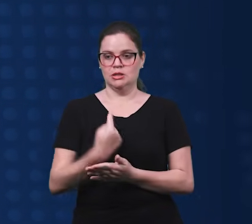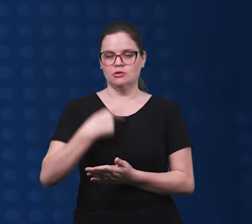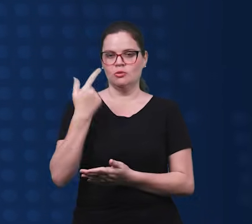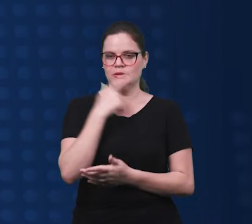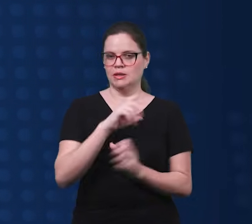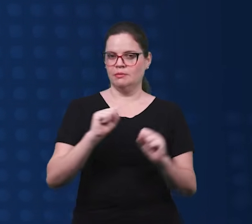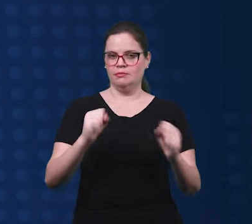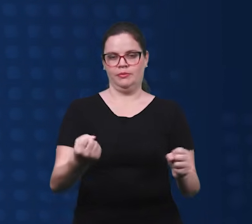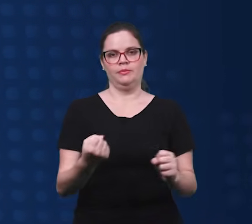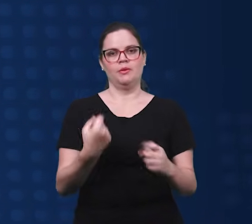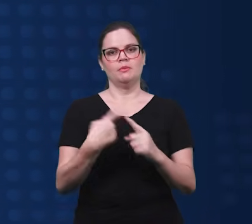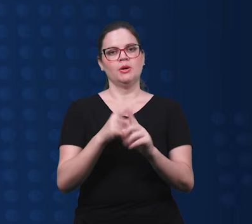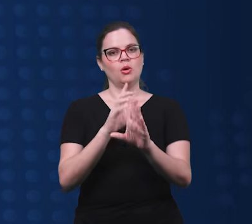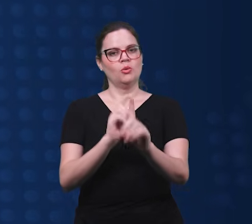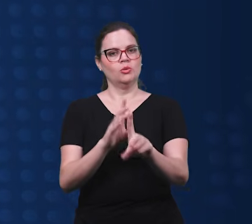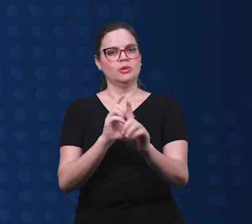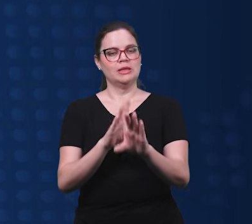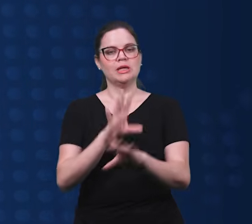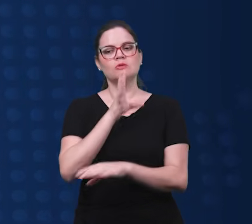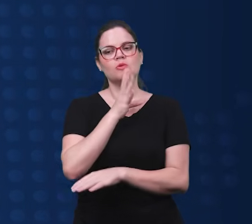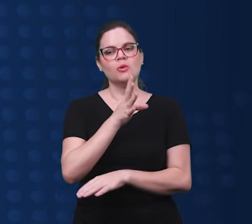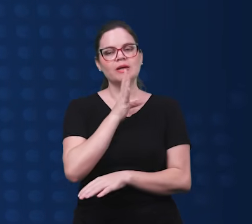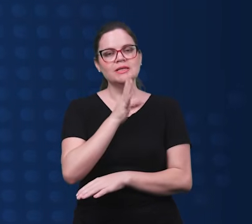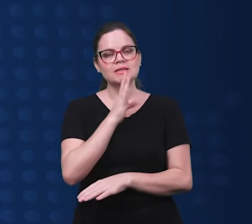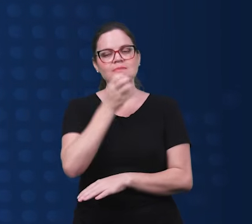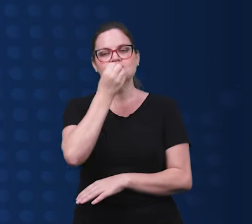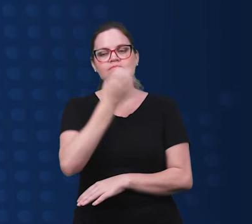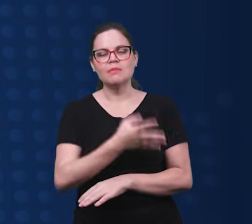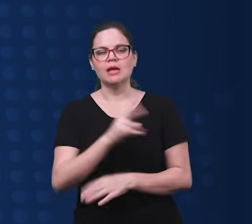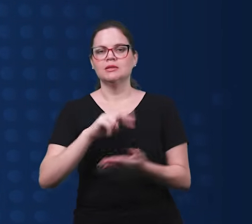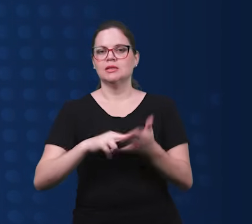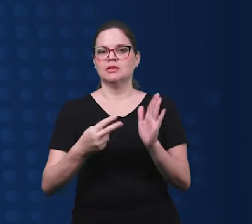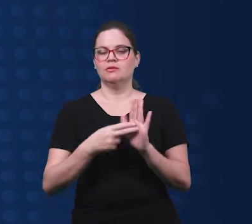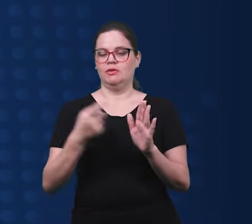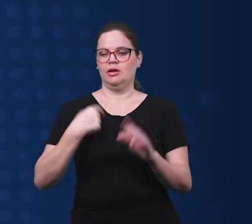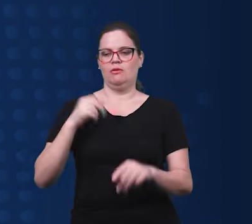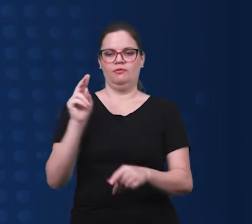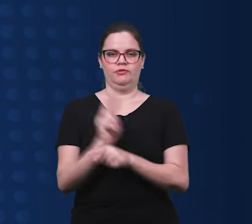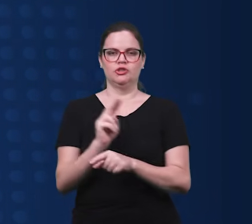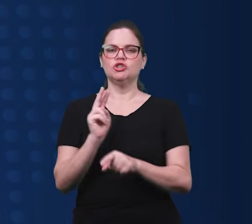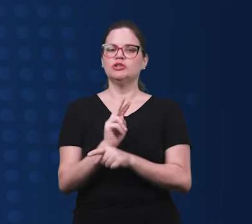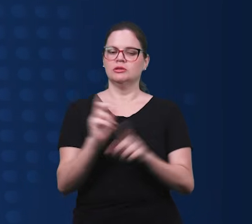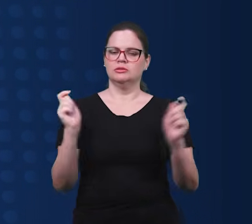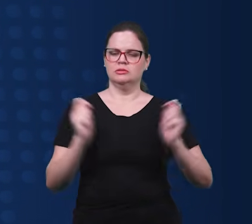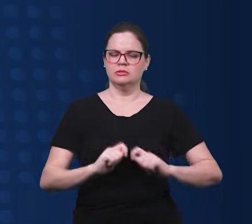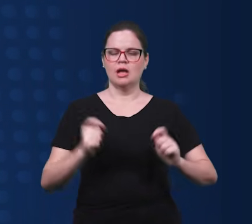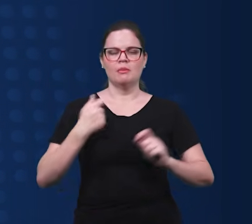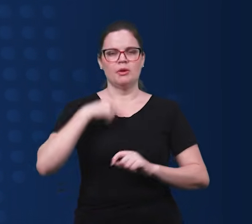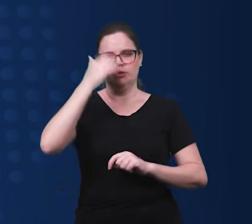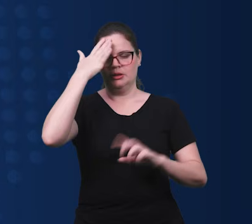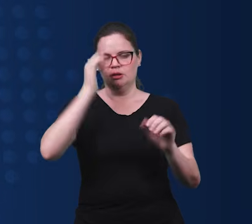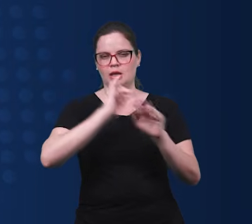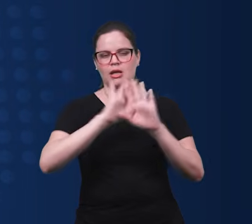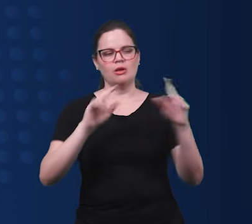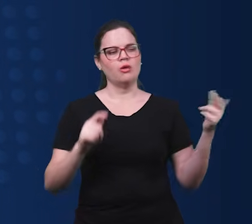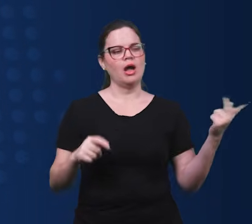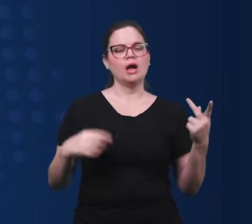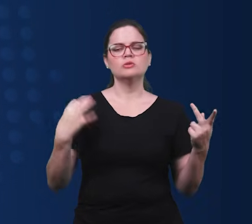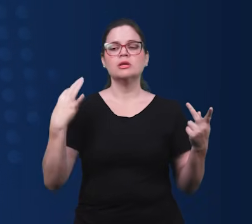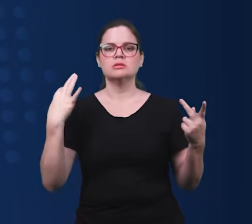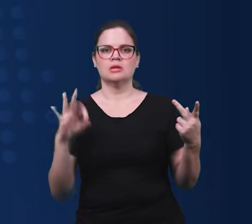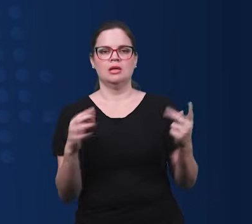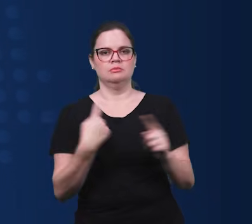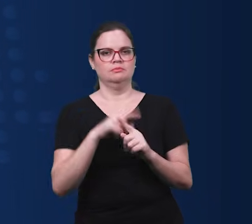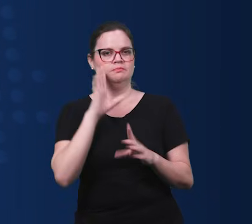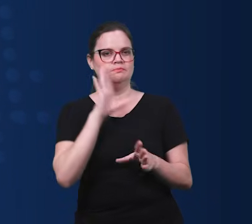O conhecimento doutrinário enfatiza a importância da vigilância e do discernimento espiritual, pois cremos